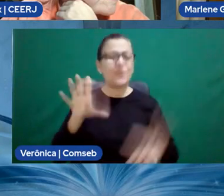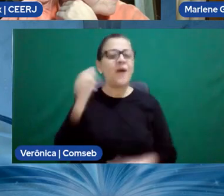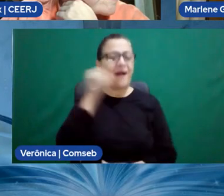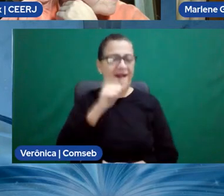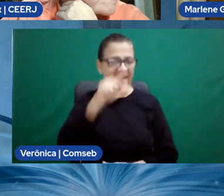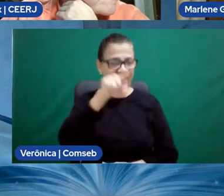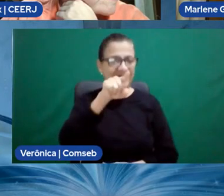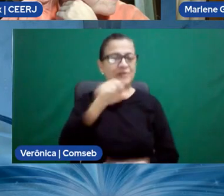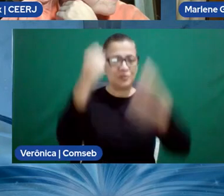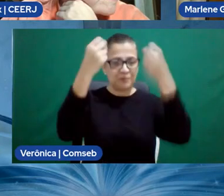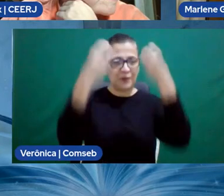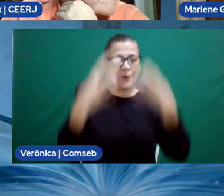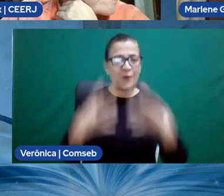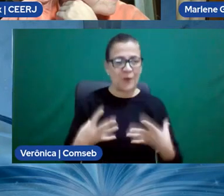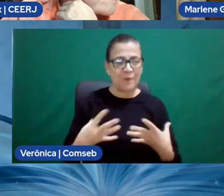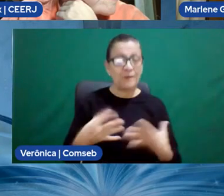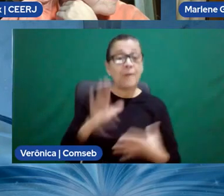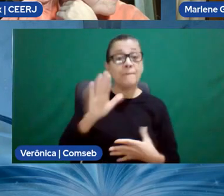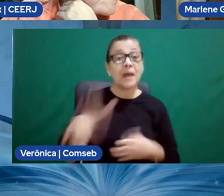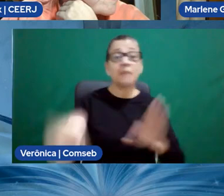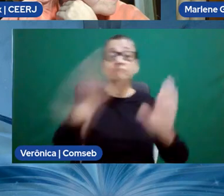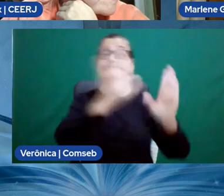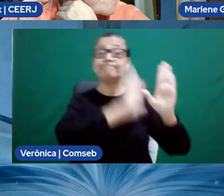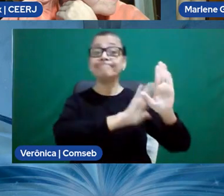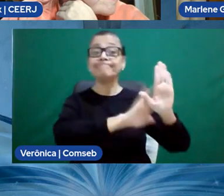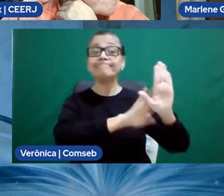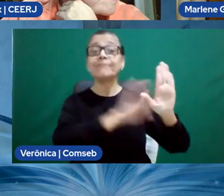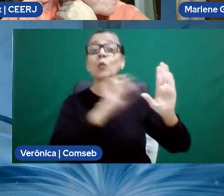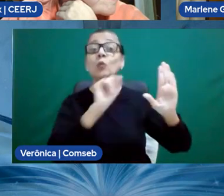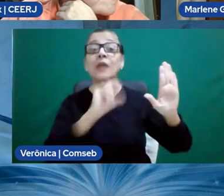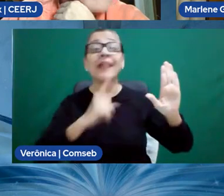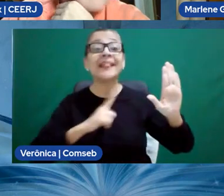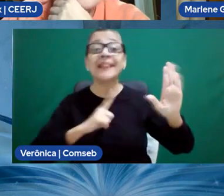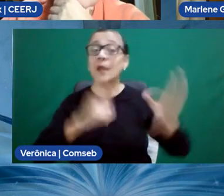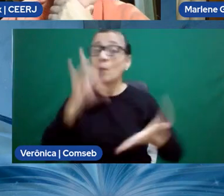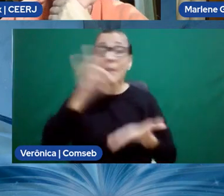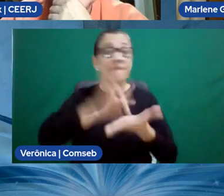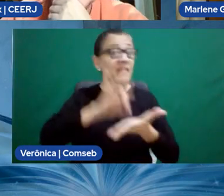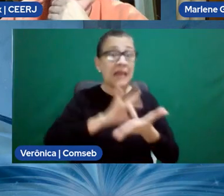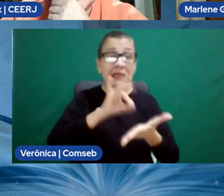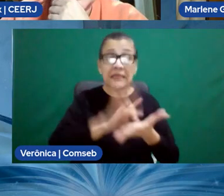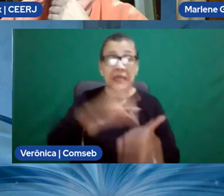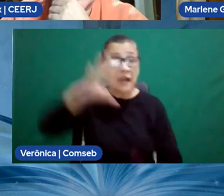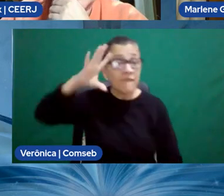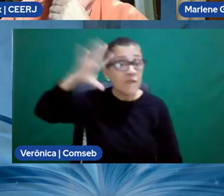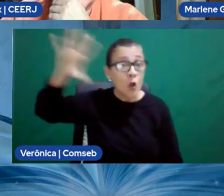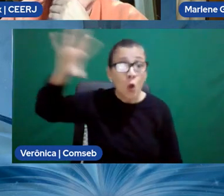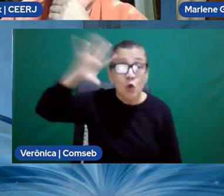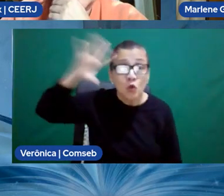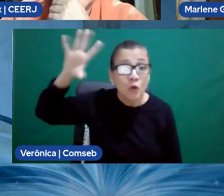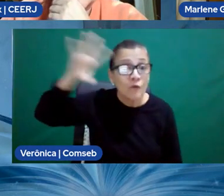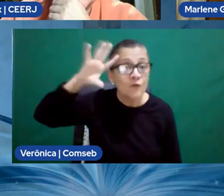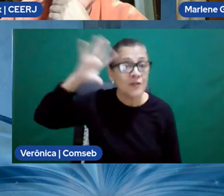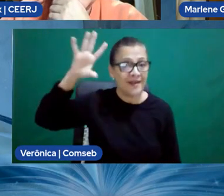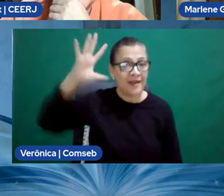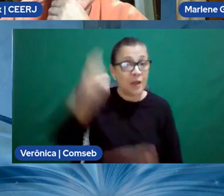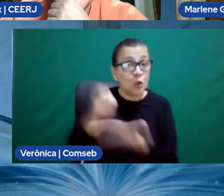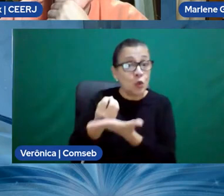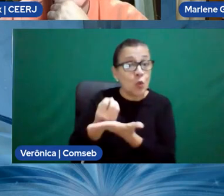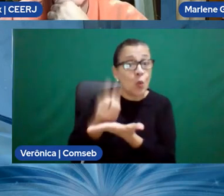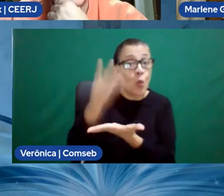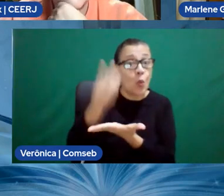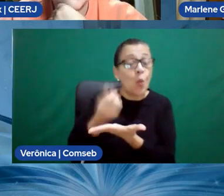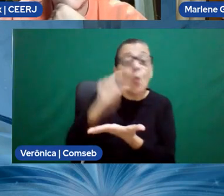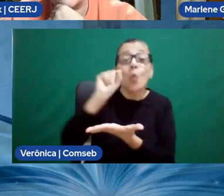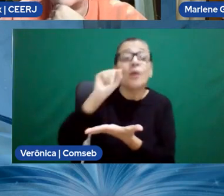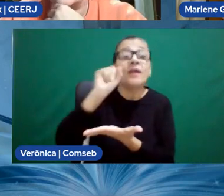que está por trás disso também foi uma verdadeira filosofia e doutrina de rejeição entre o que era